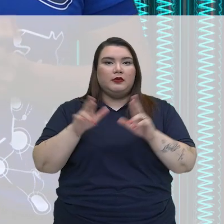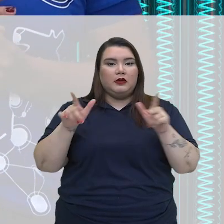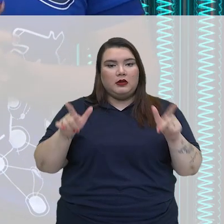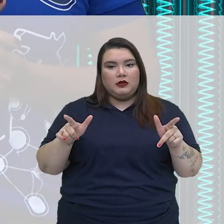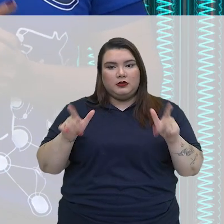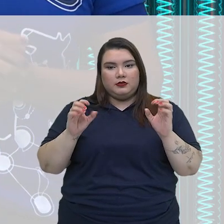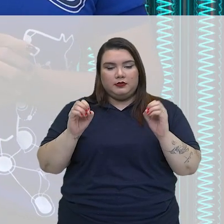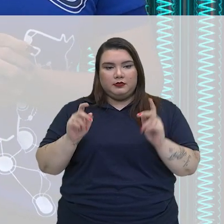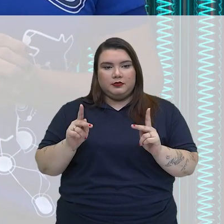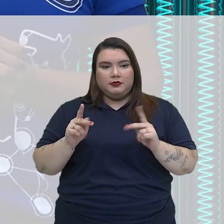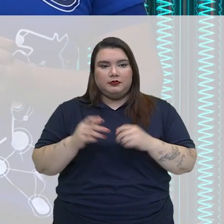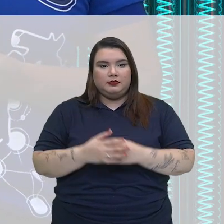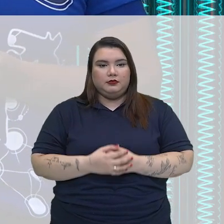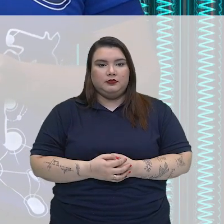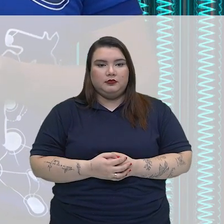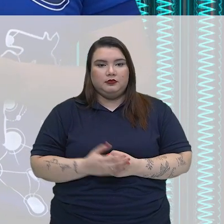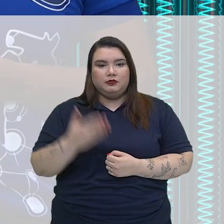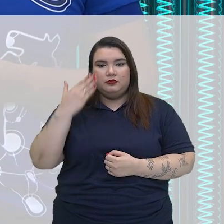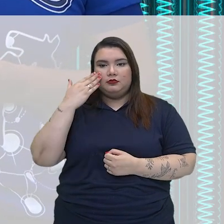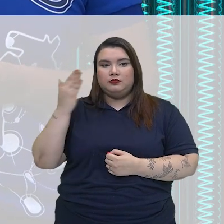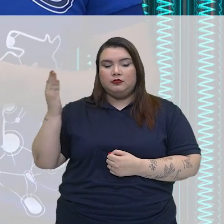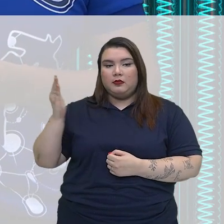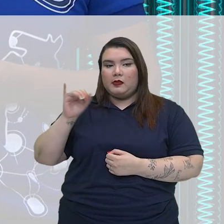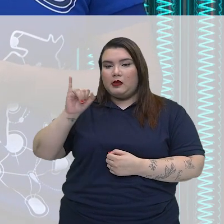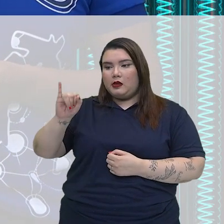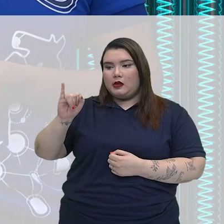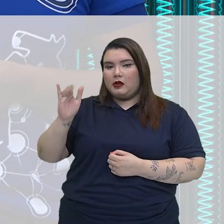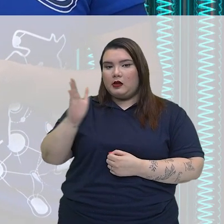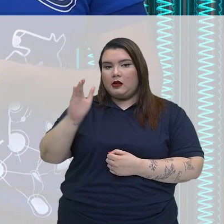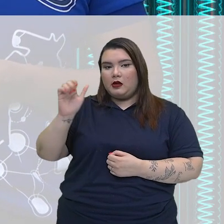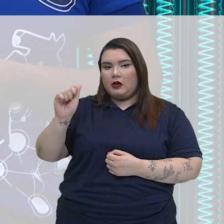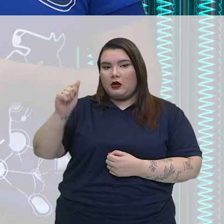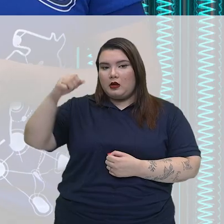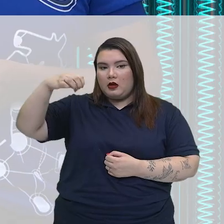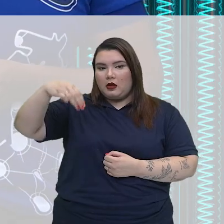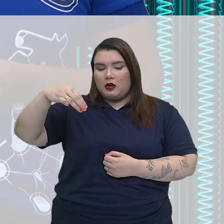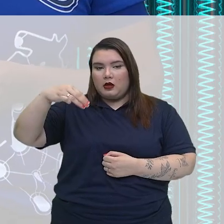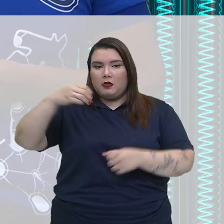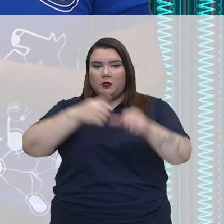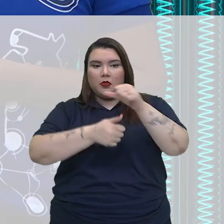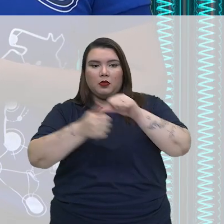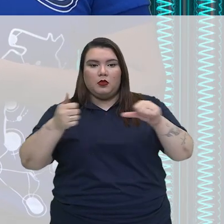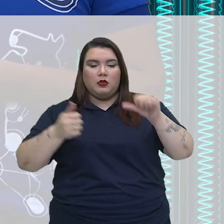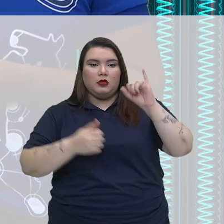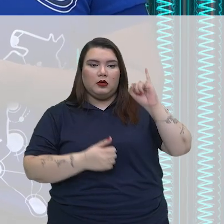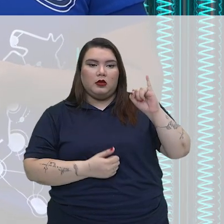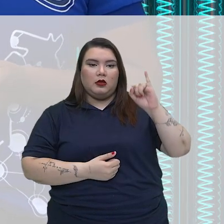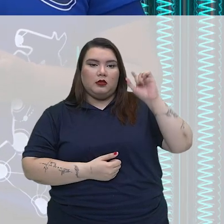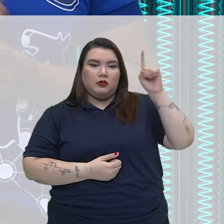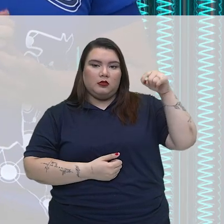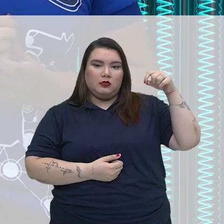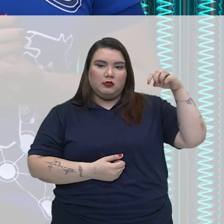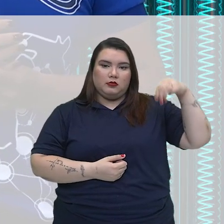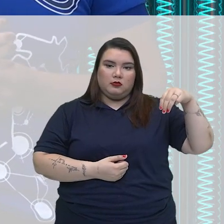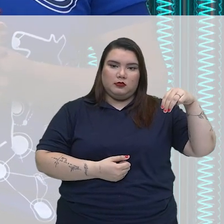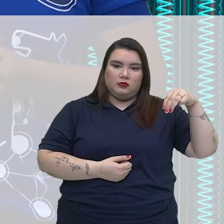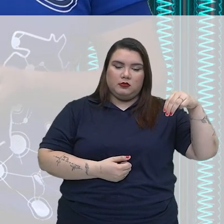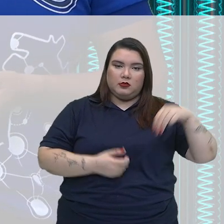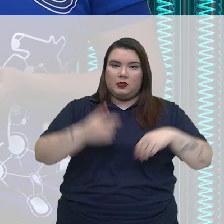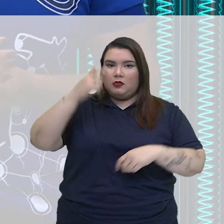tá? Então, I am fica como? I'm, tá? I'm short, eu